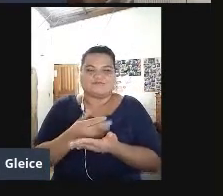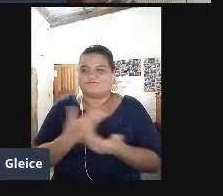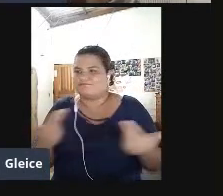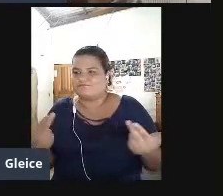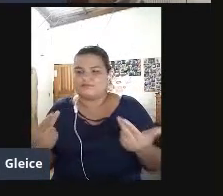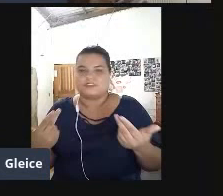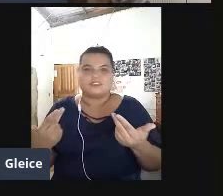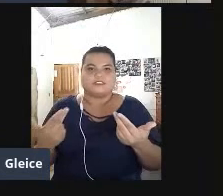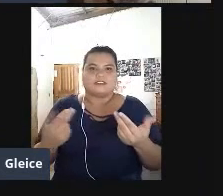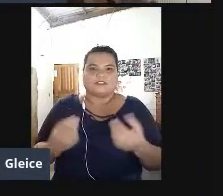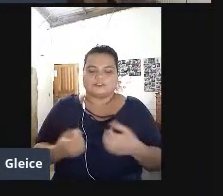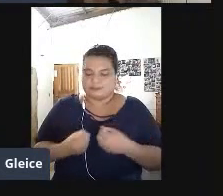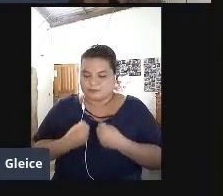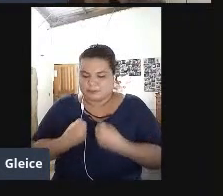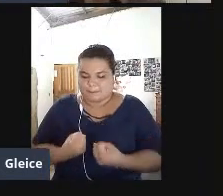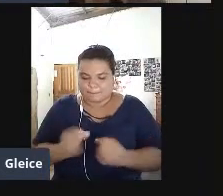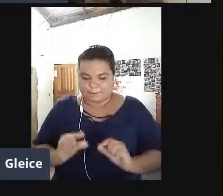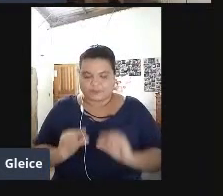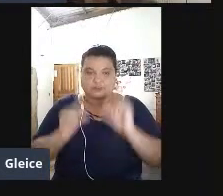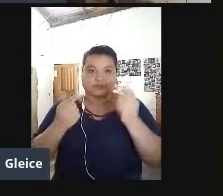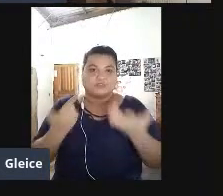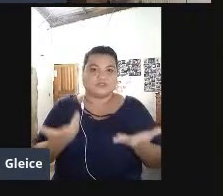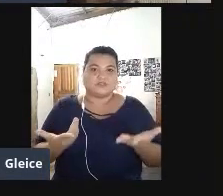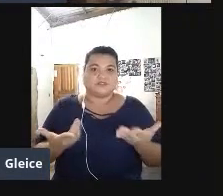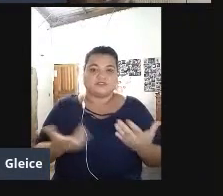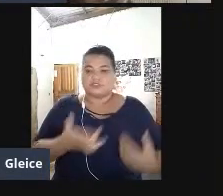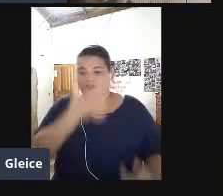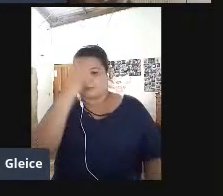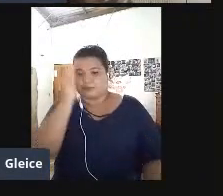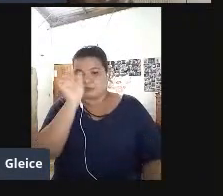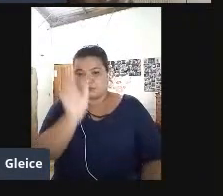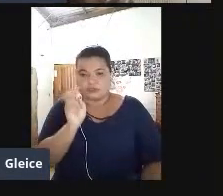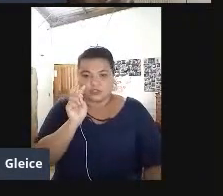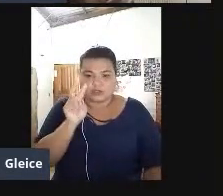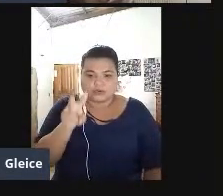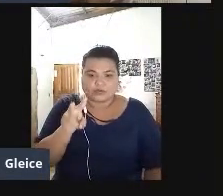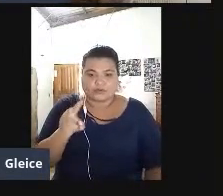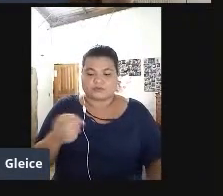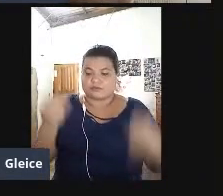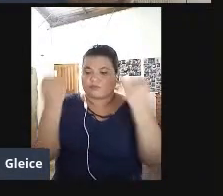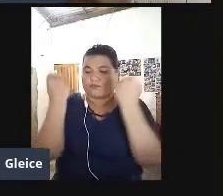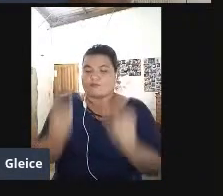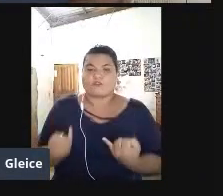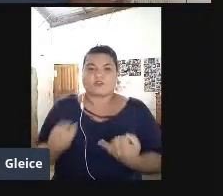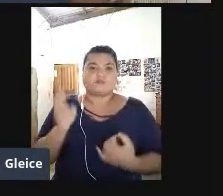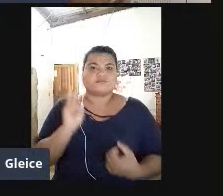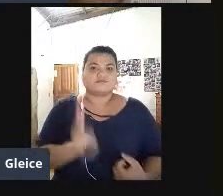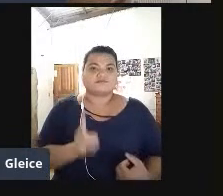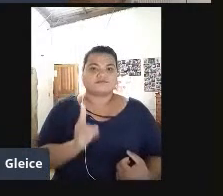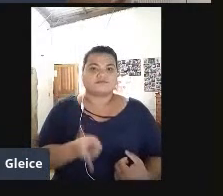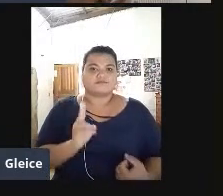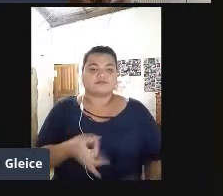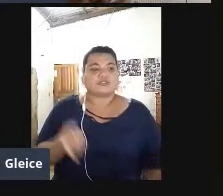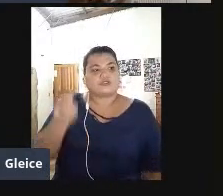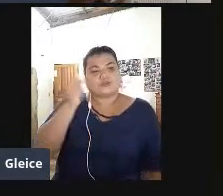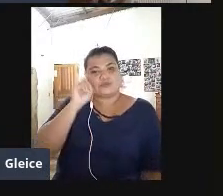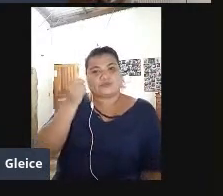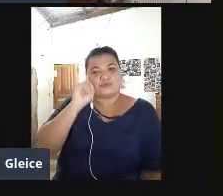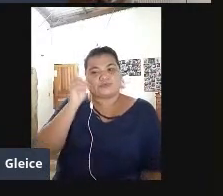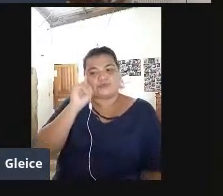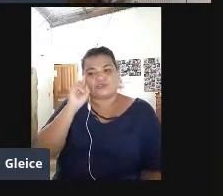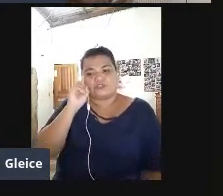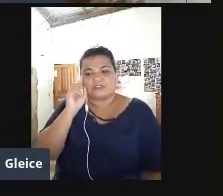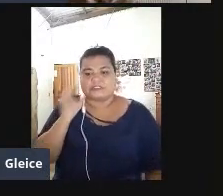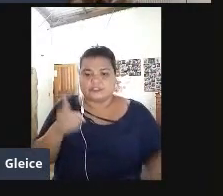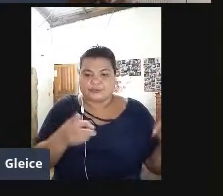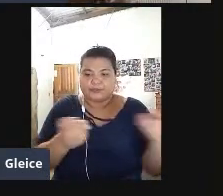família falava, olha, o paciente está emagrecendo. E na visita diária, quando a gente tirava o lençol, você via que dia após dia, à medida que esse paciente ia